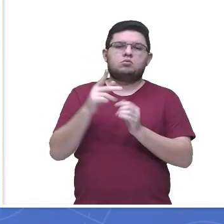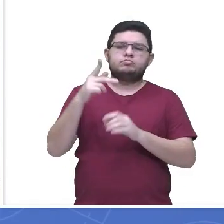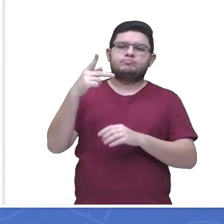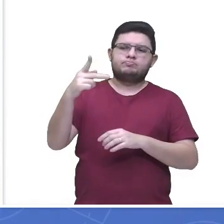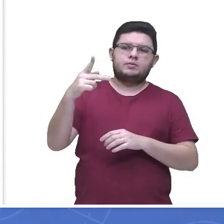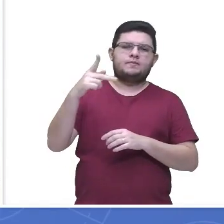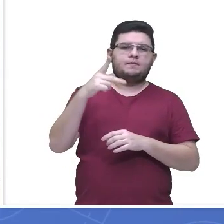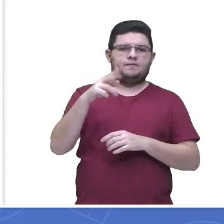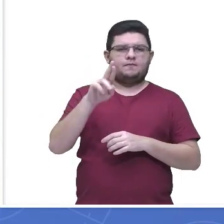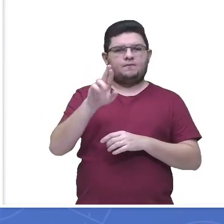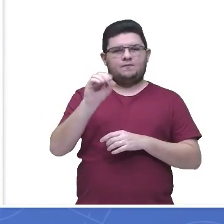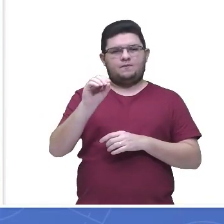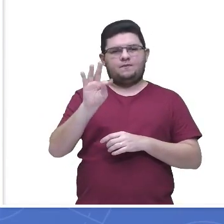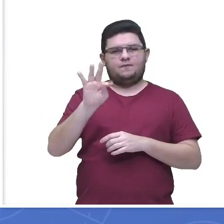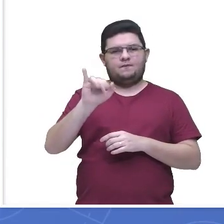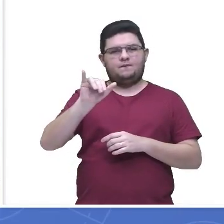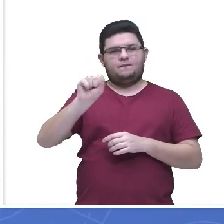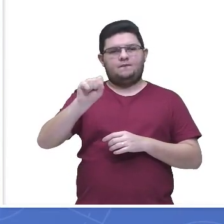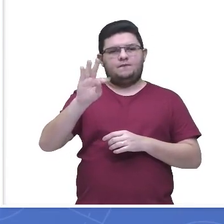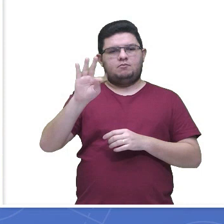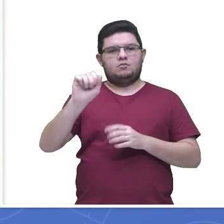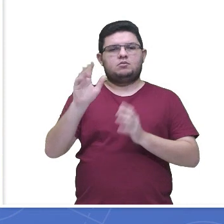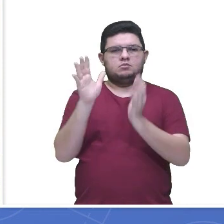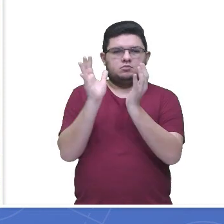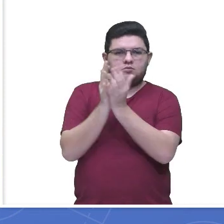protista. Observa aí a nossa próxima imagem.